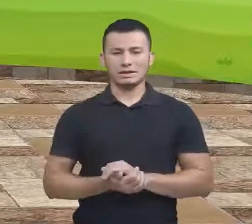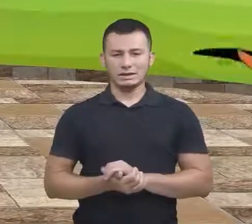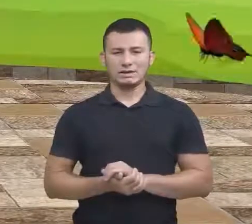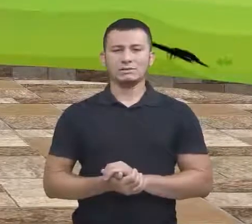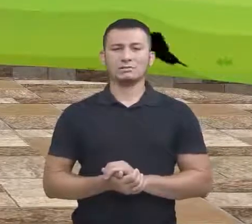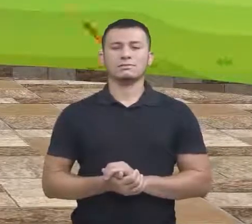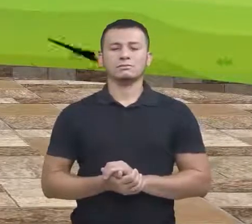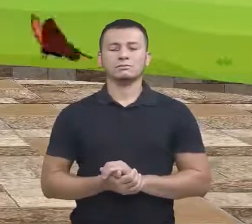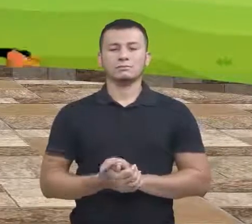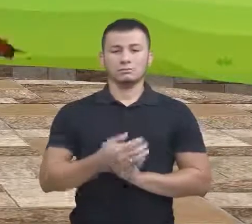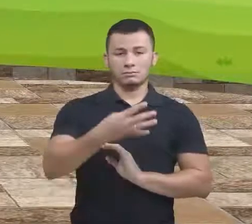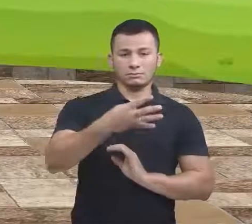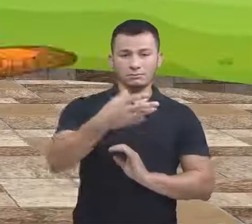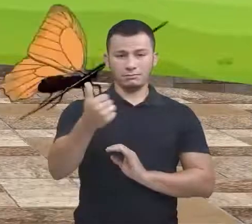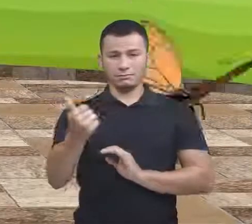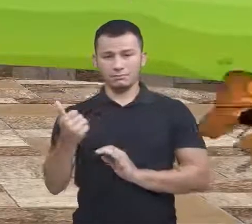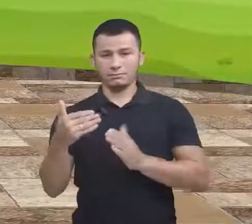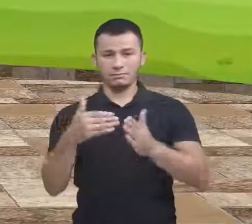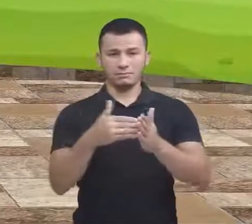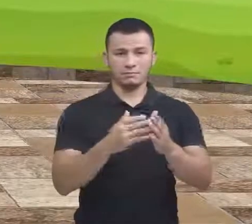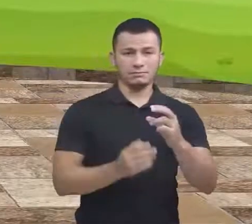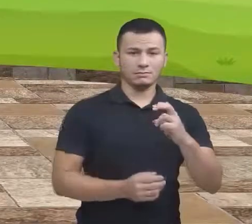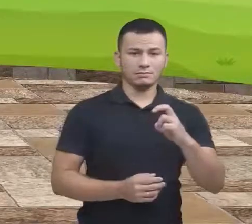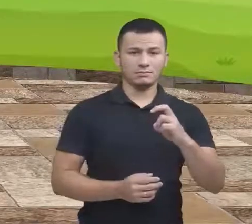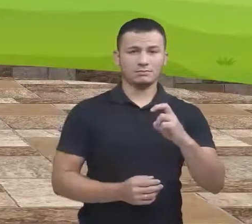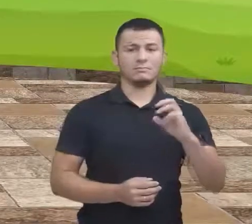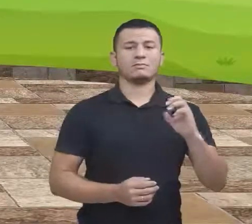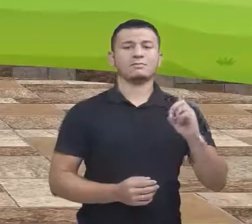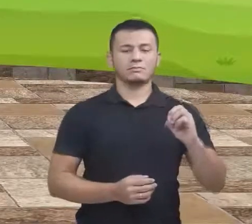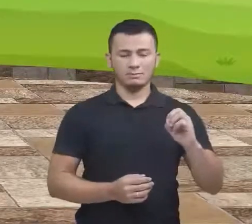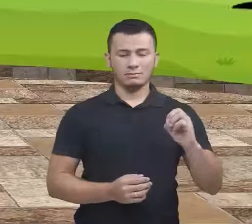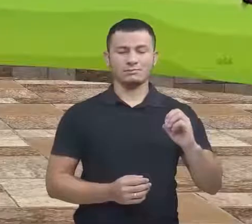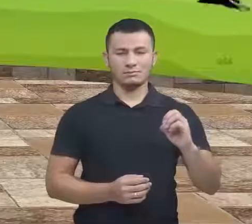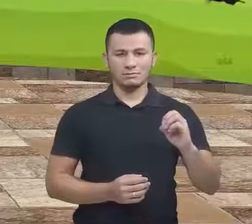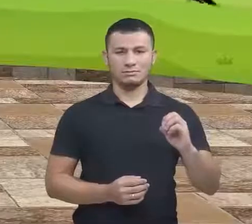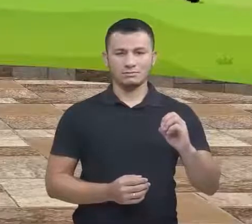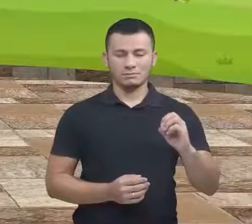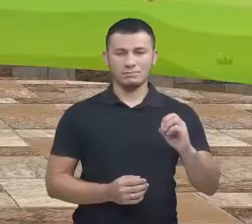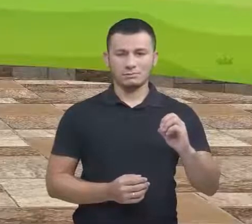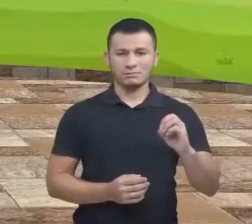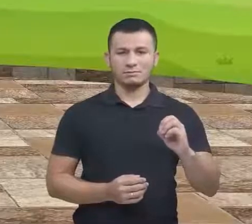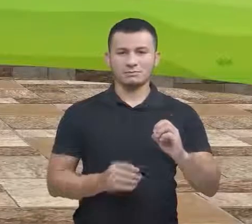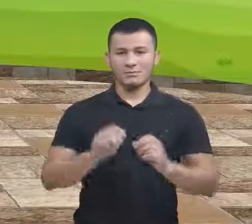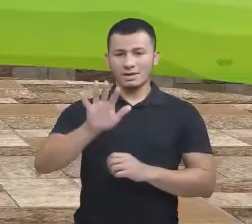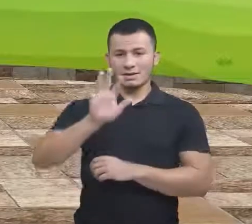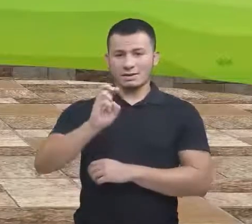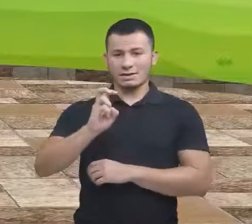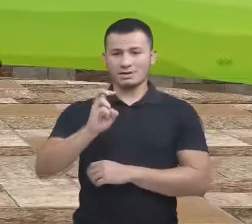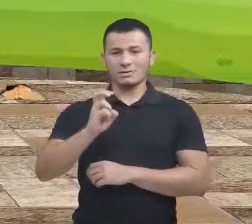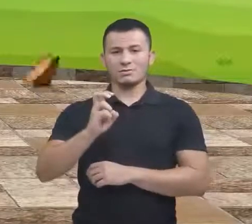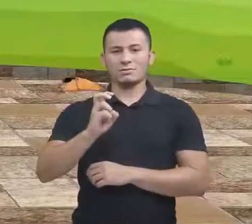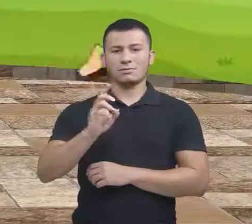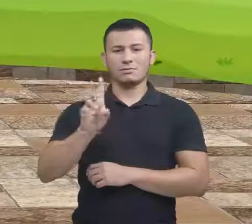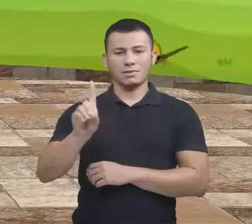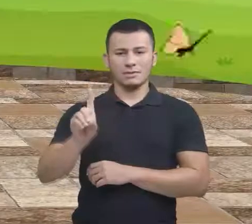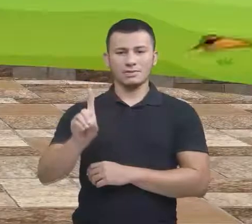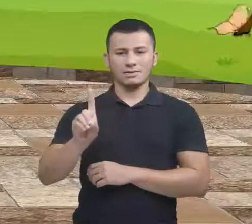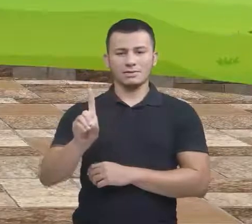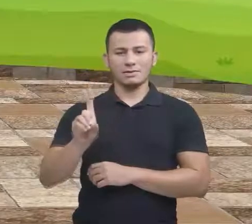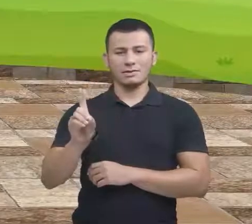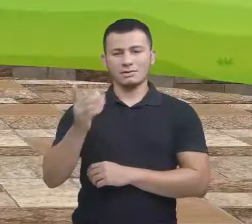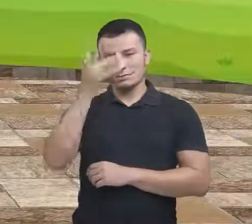dos 41 aos 50 já tinha 15 dezenas dentro dessa casinha